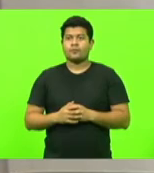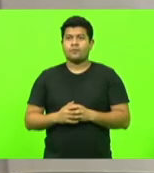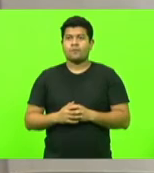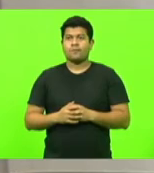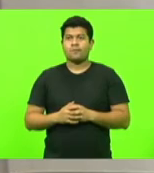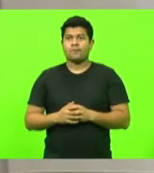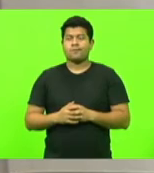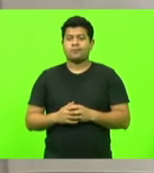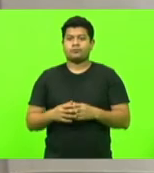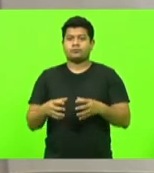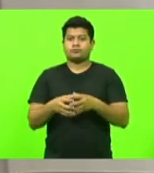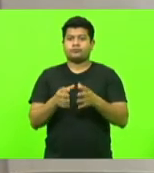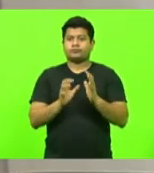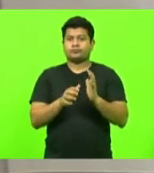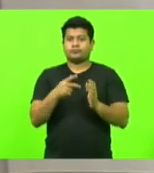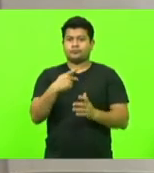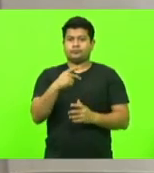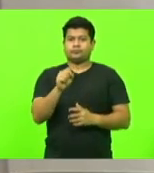Bloco